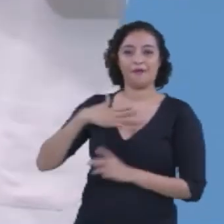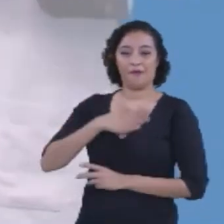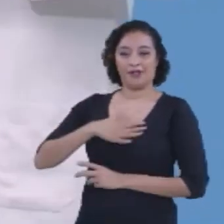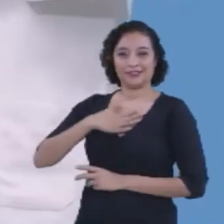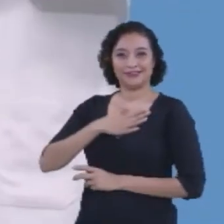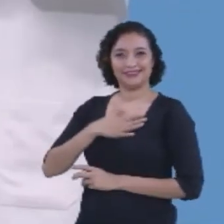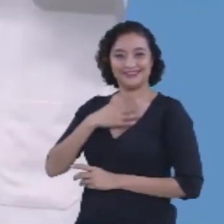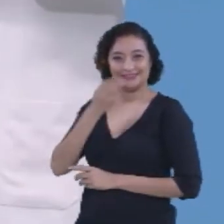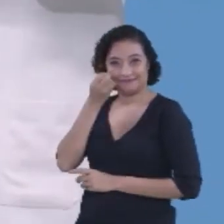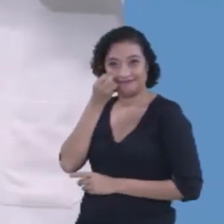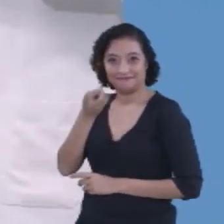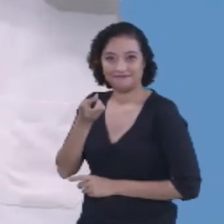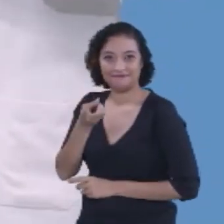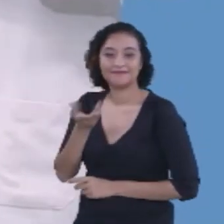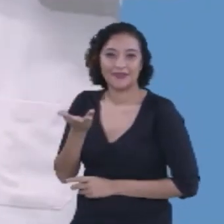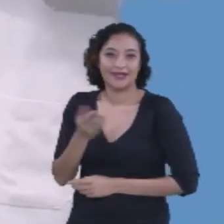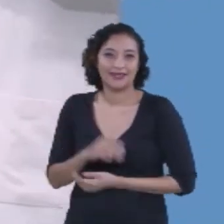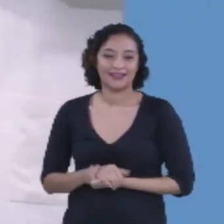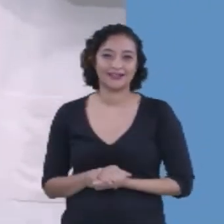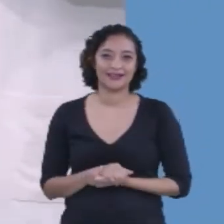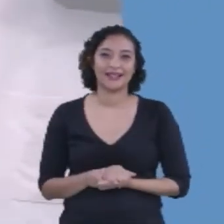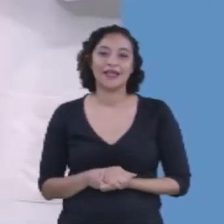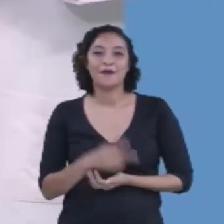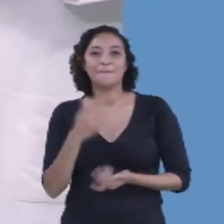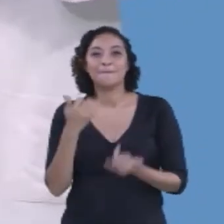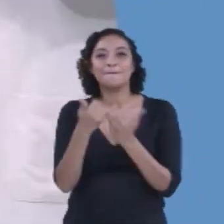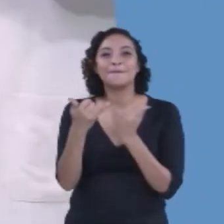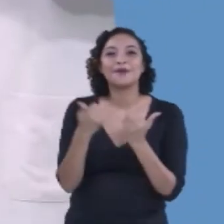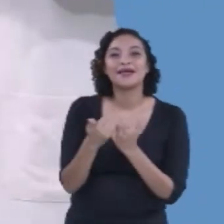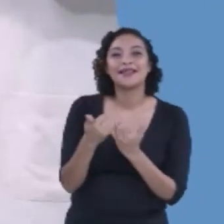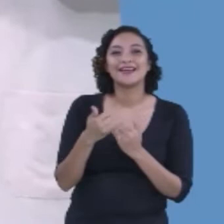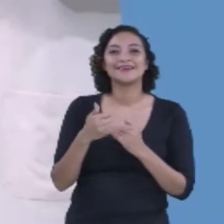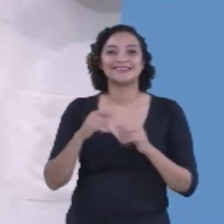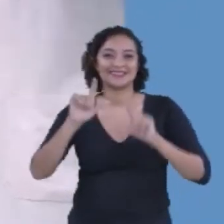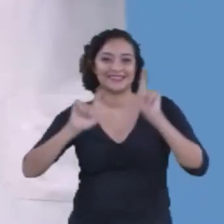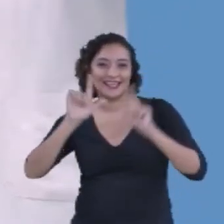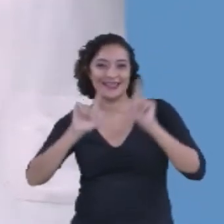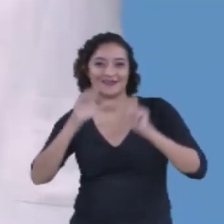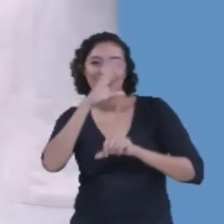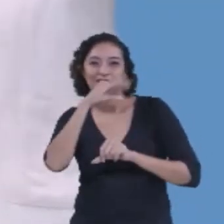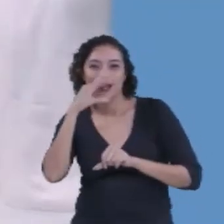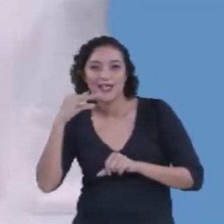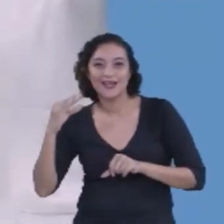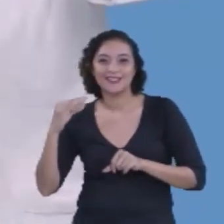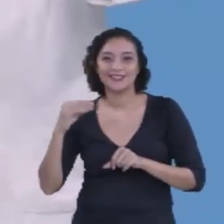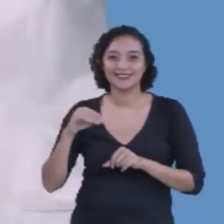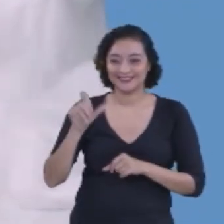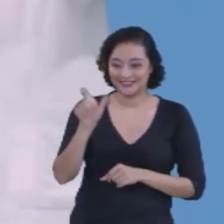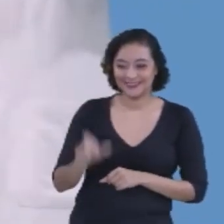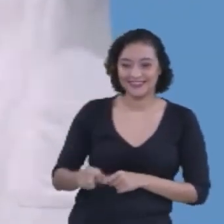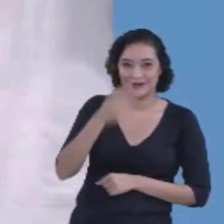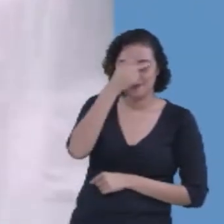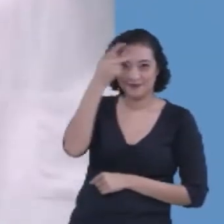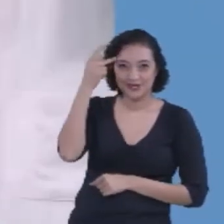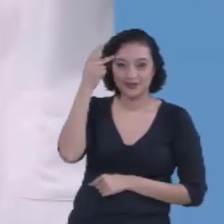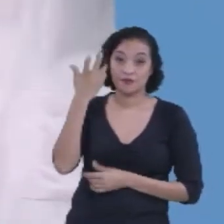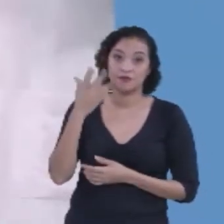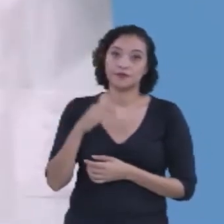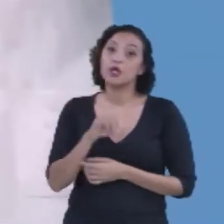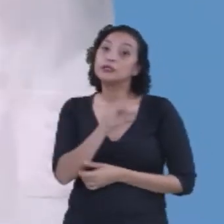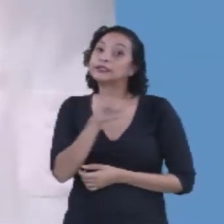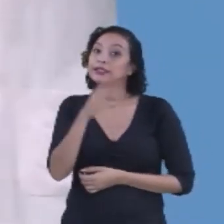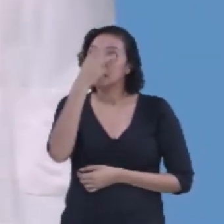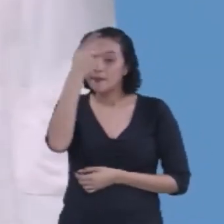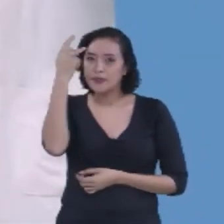a um desenho animado, né? Associada ao carro. Então, a pessoa que tem contato com o texto, tendo